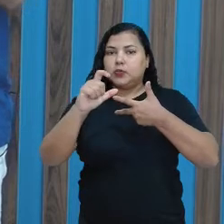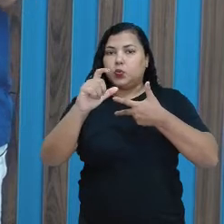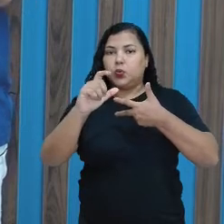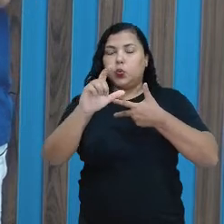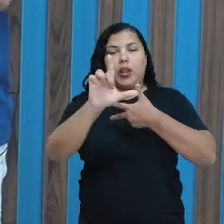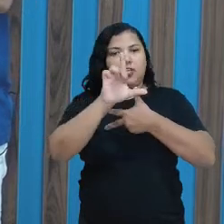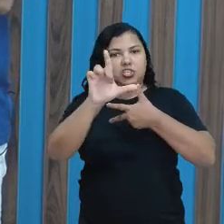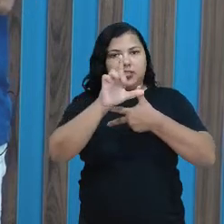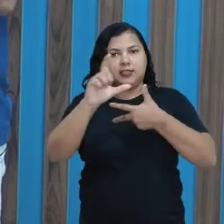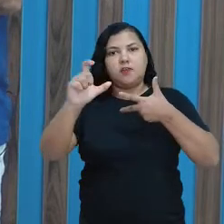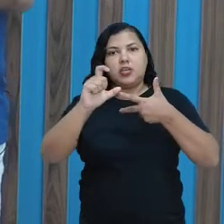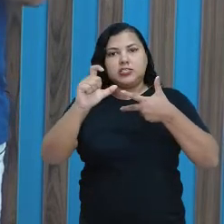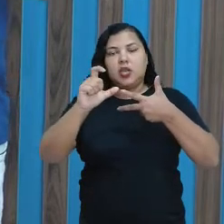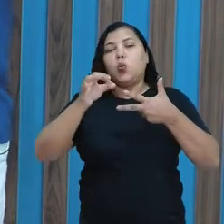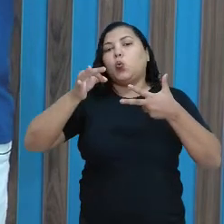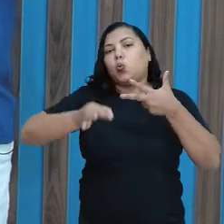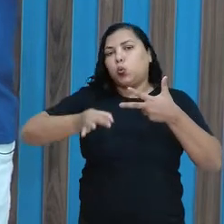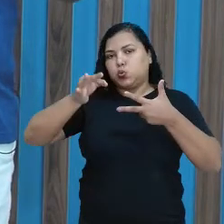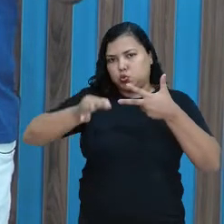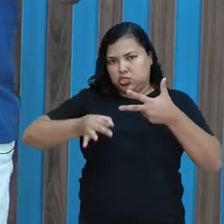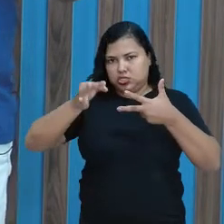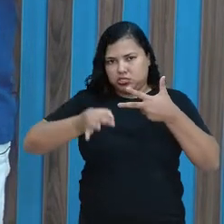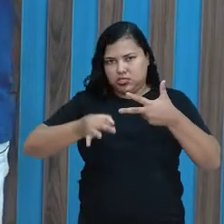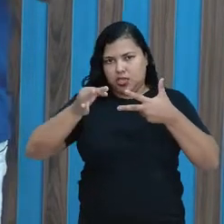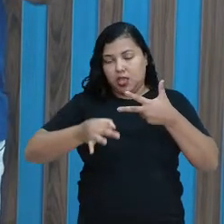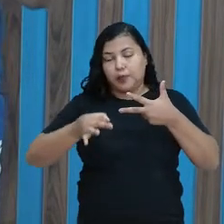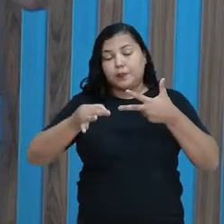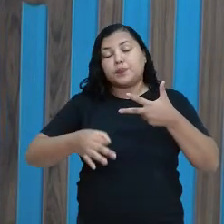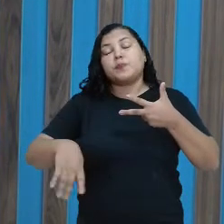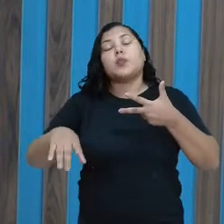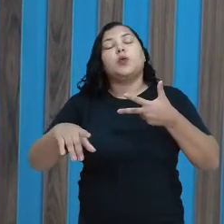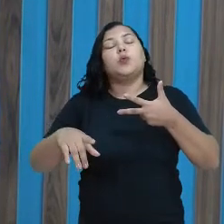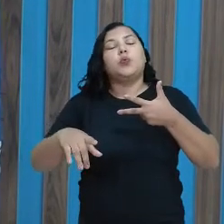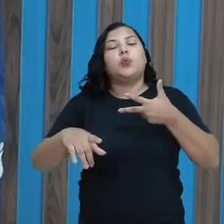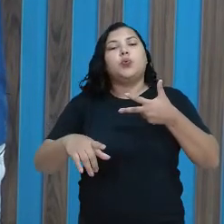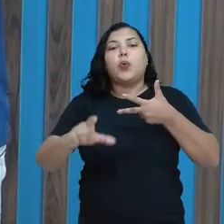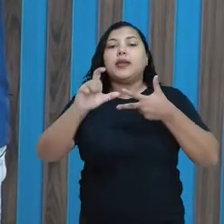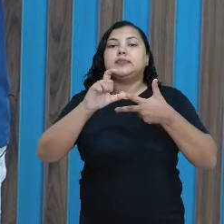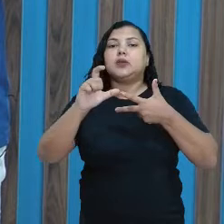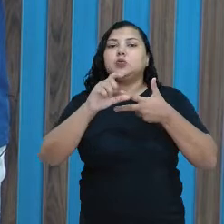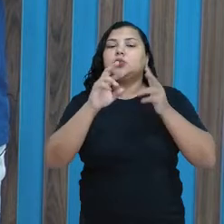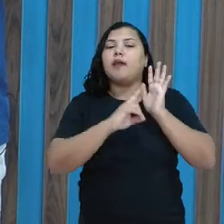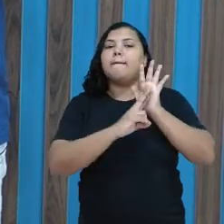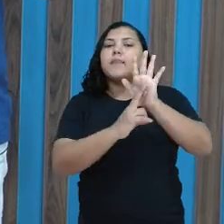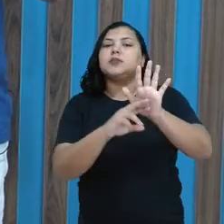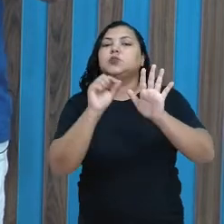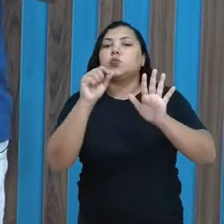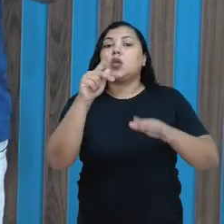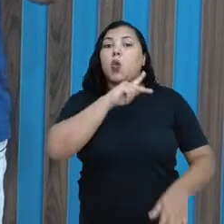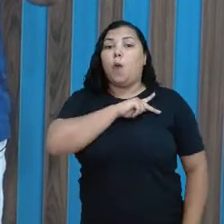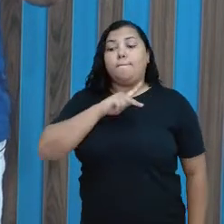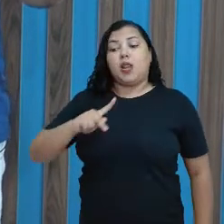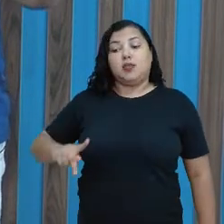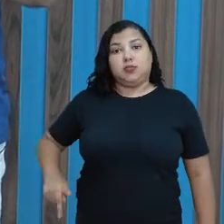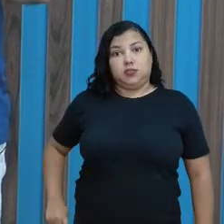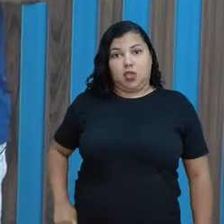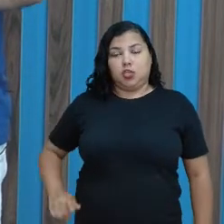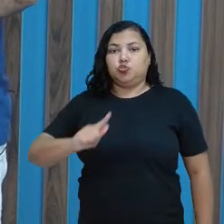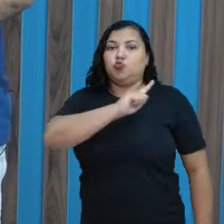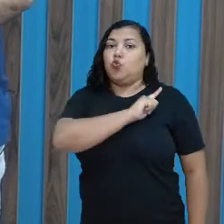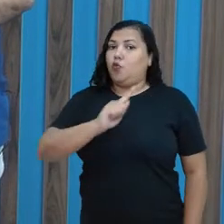Legislativo e o Judiciário. O Executivo representado pelo Presidente da República, governadores